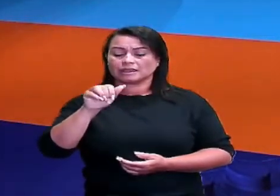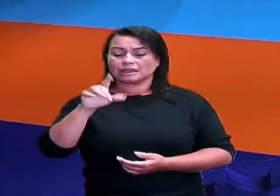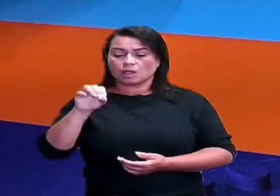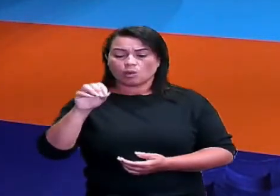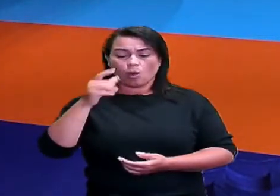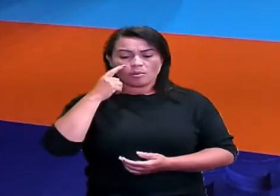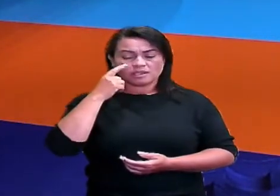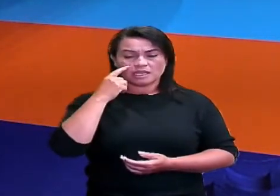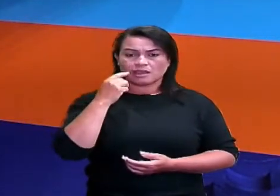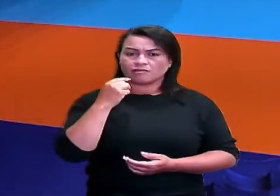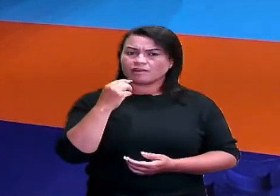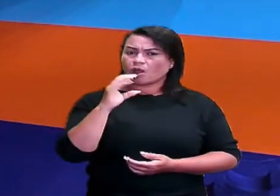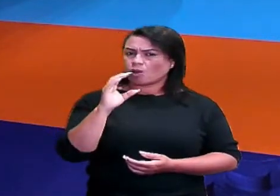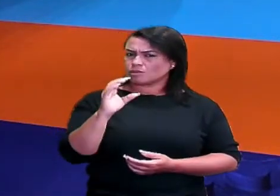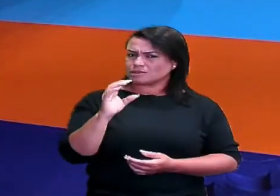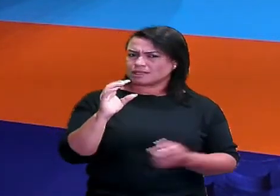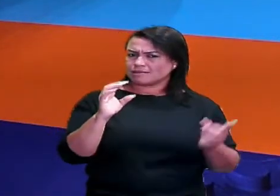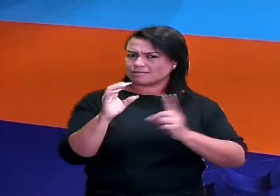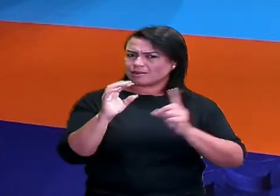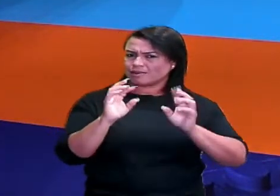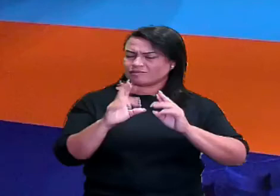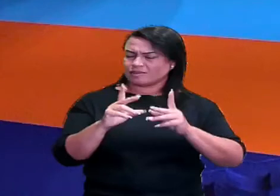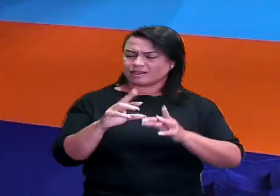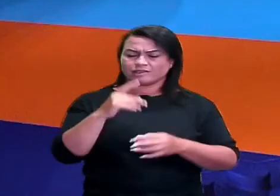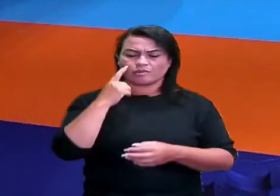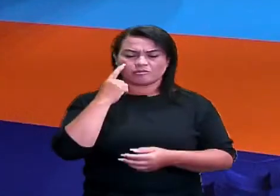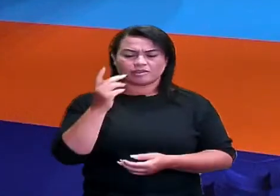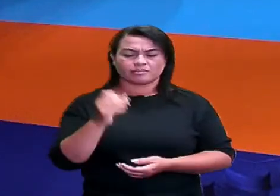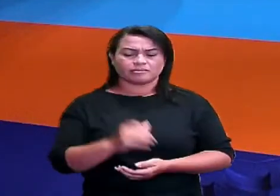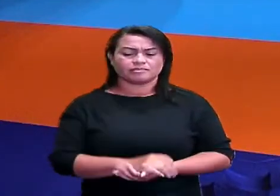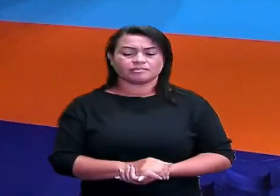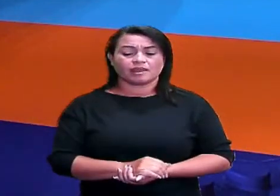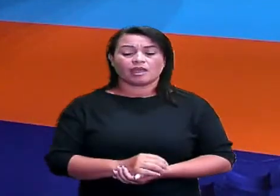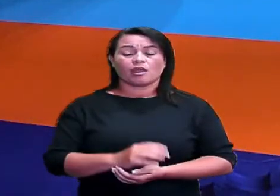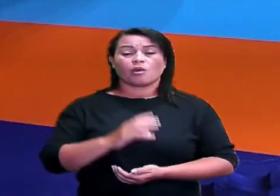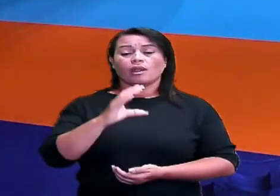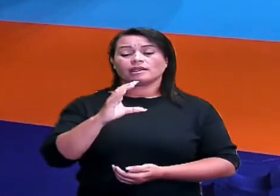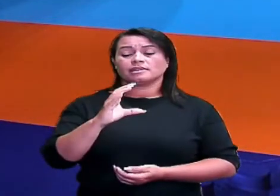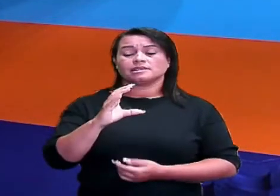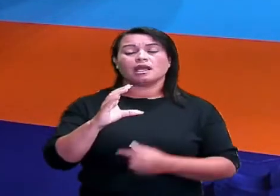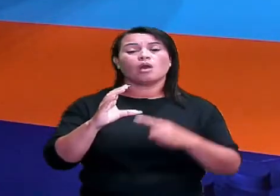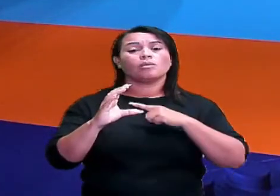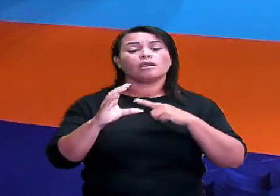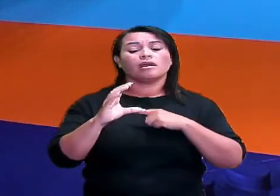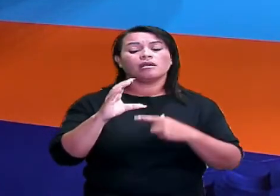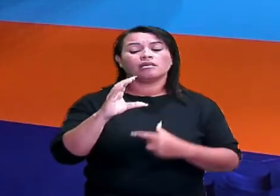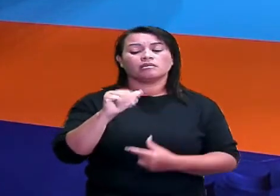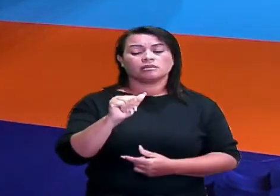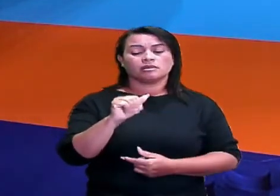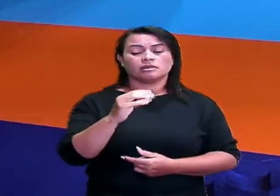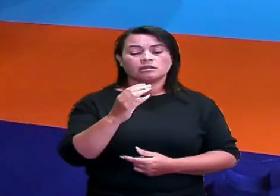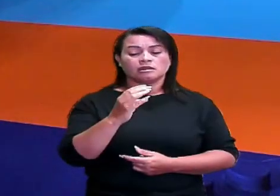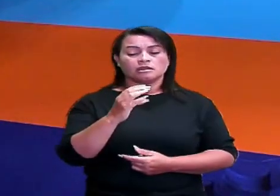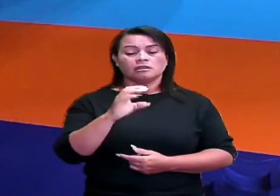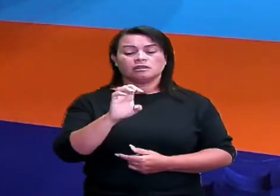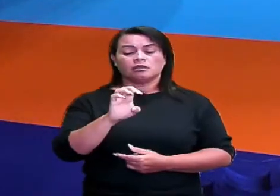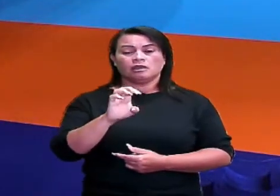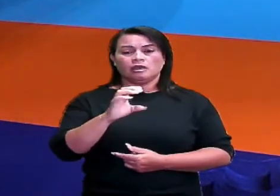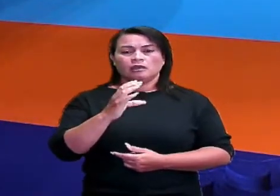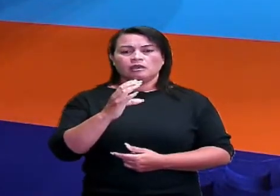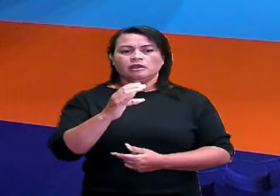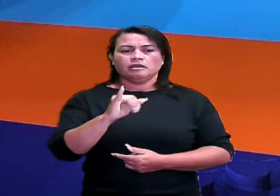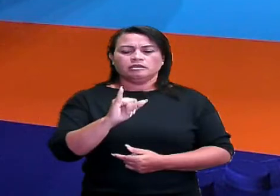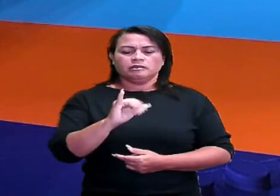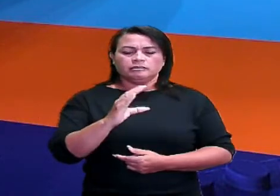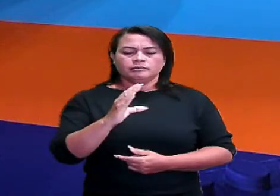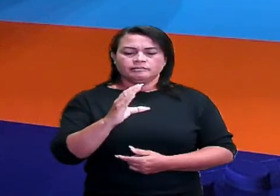acontece com a letra C. Ó, preste atenção. Com a letra C, eu tenho, ó, K,